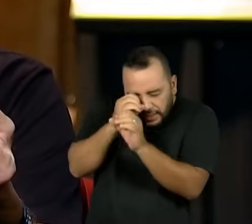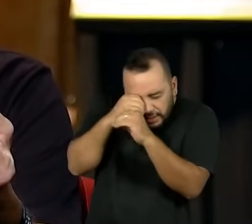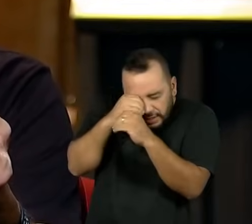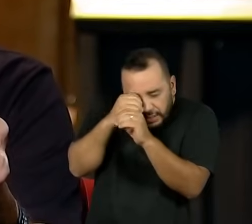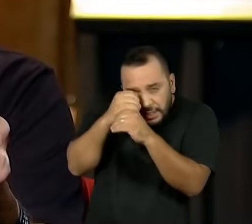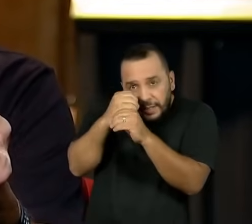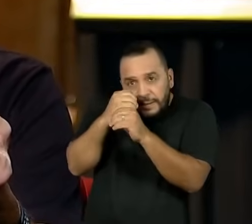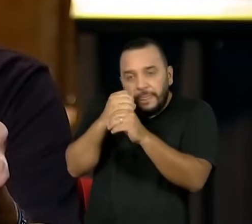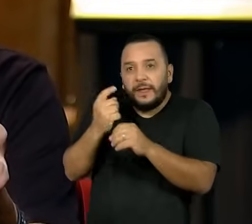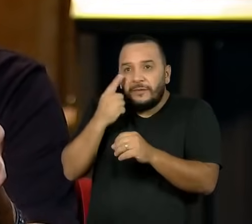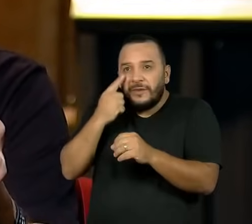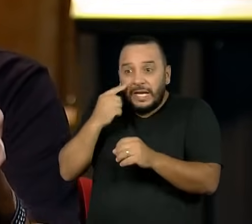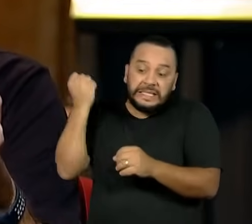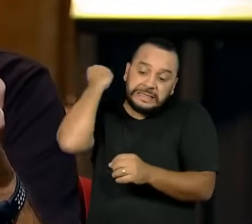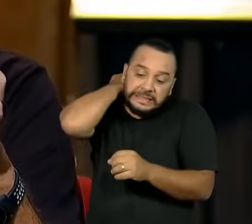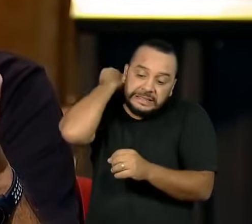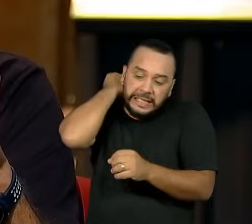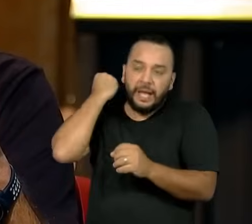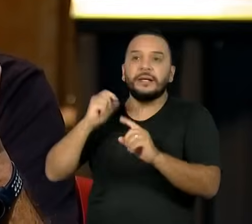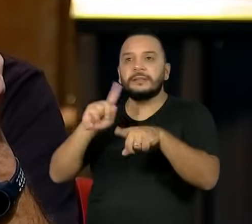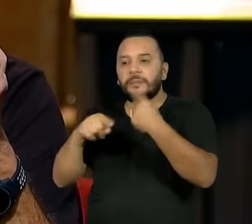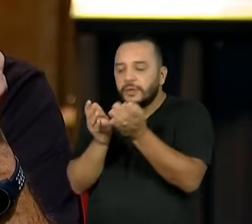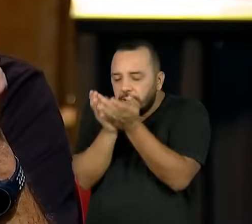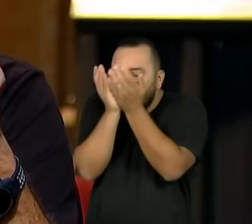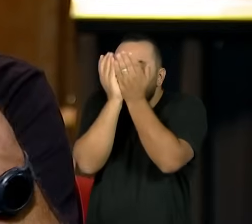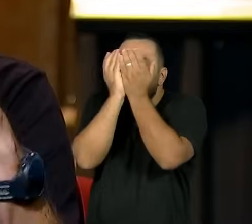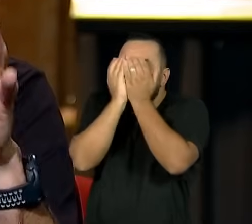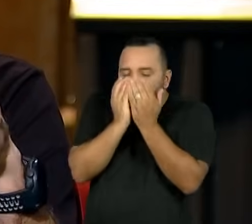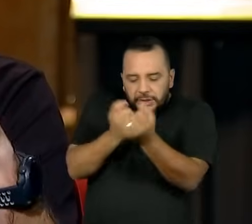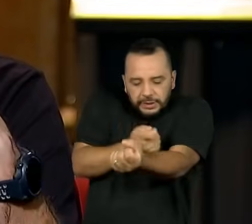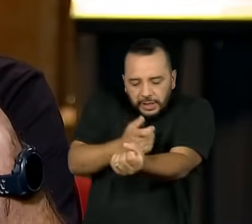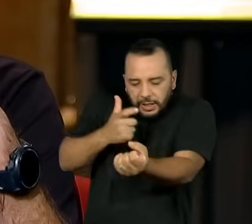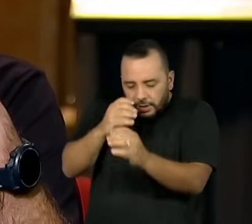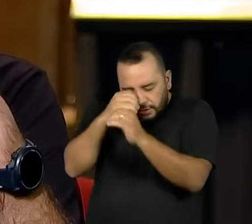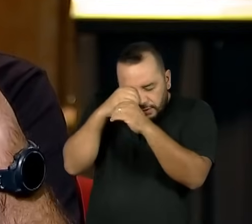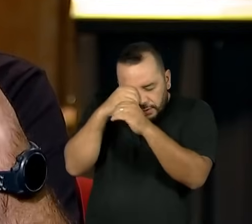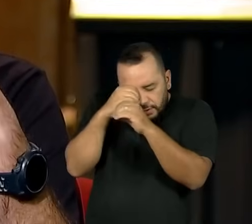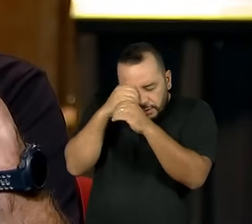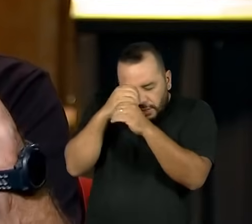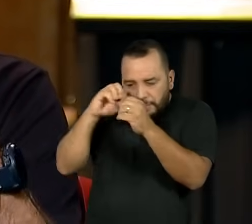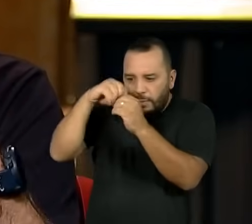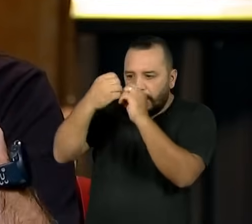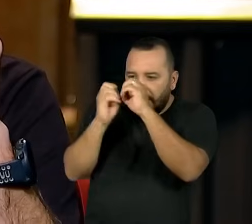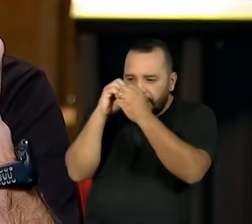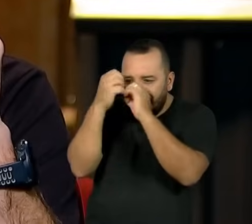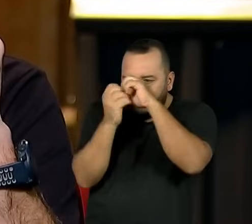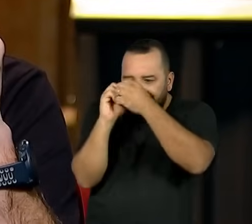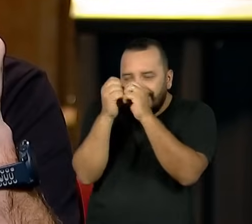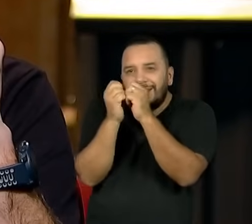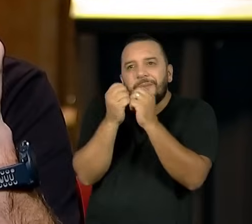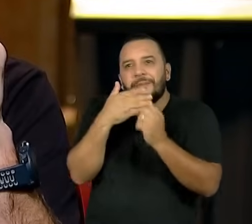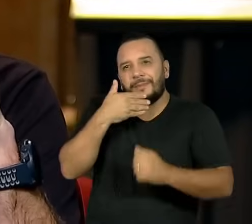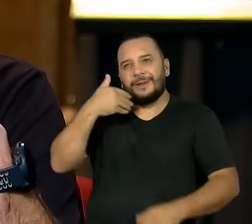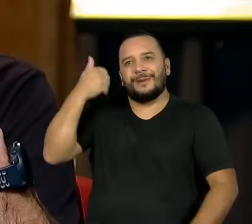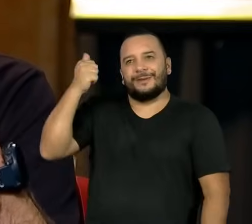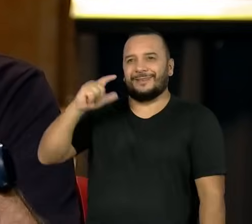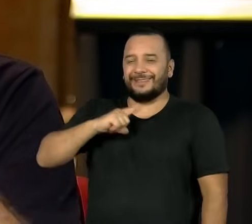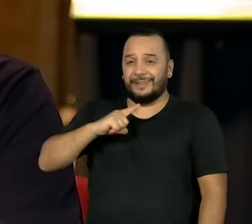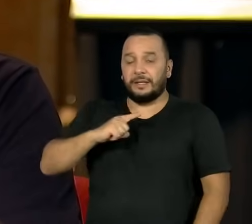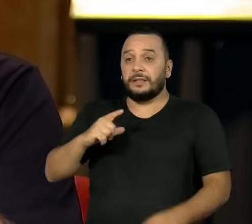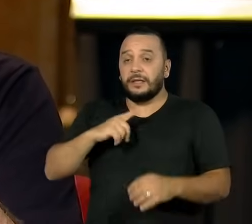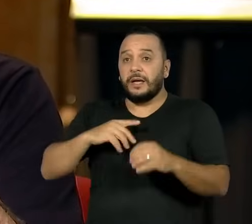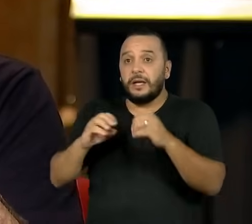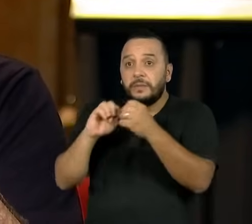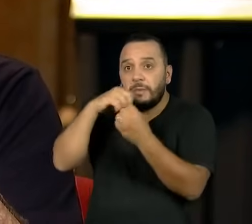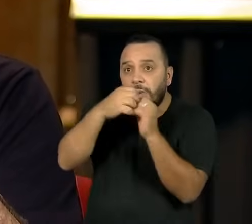da experiência com a ayahuasca, a gente vê que diminui a concentração daquelas moléculas. a gente vê que aumenta, por exemplo, moléculas que estão